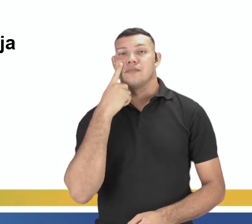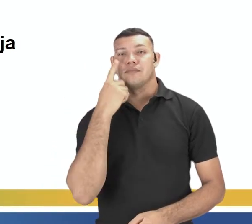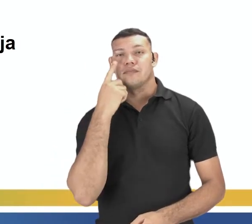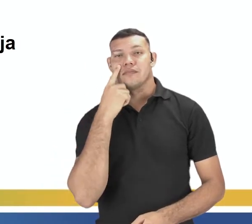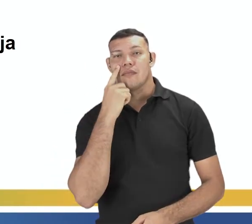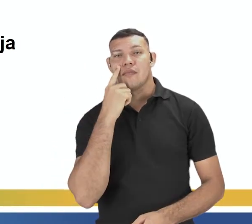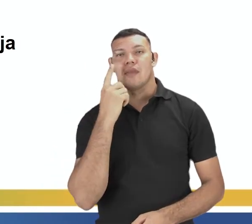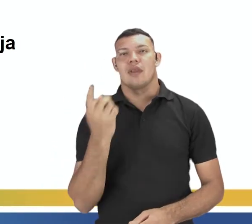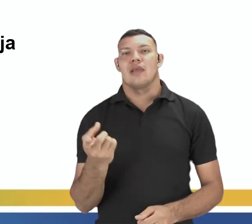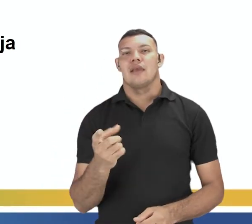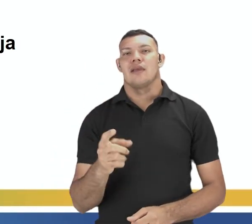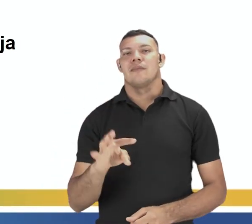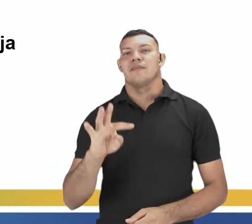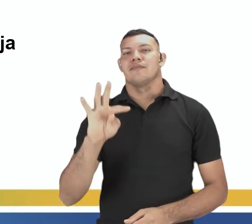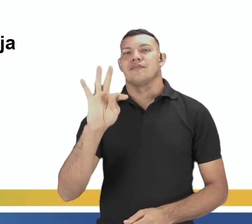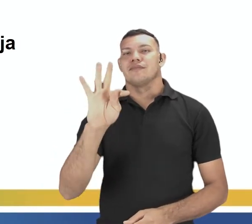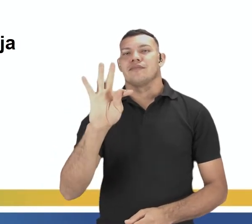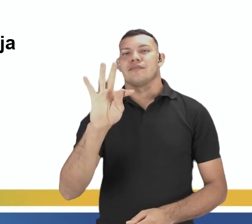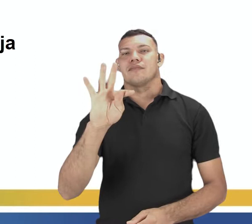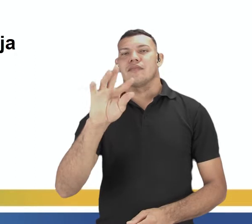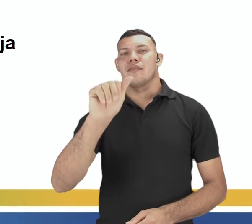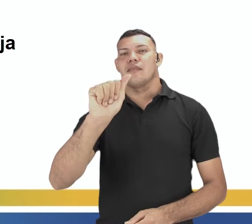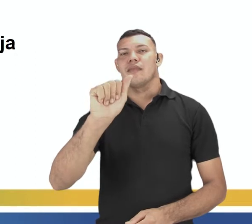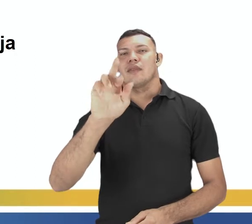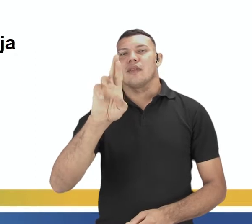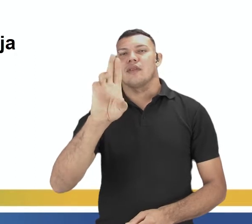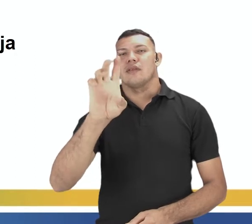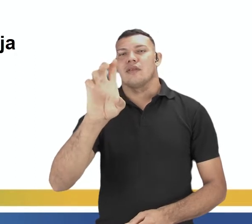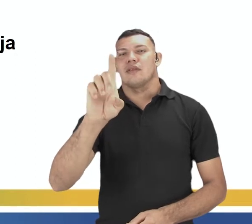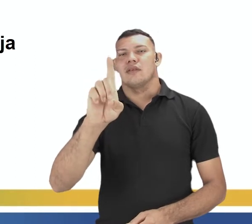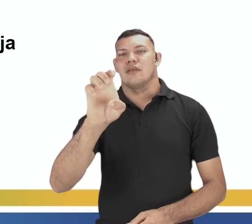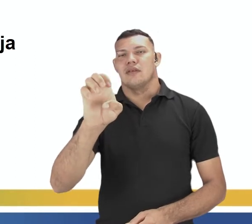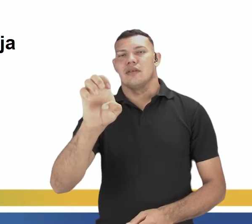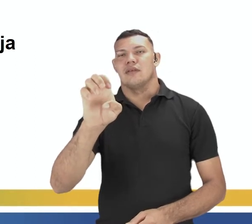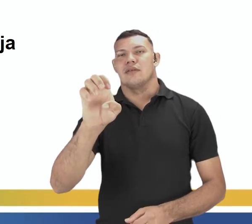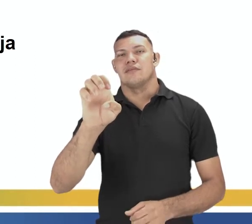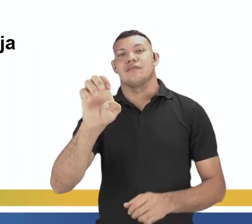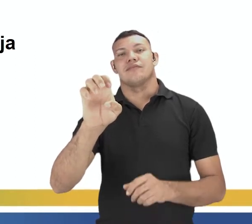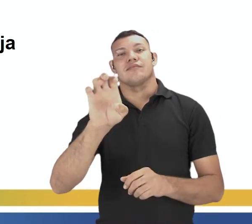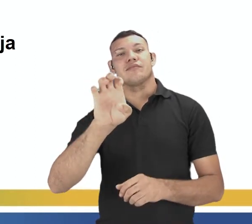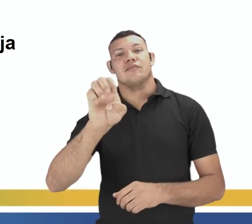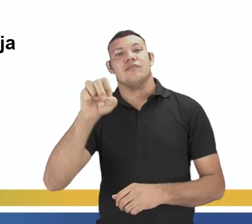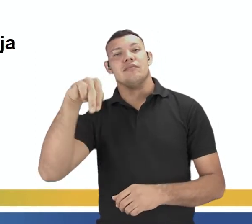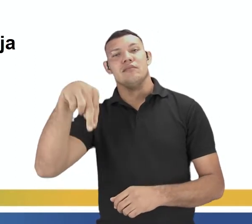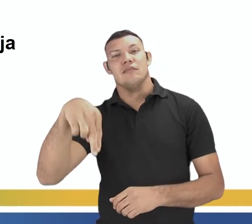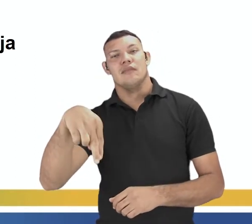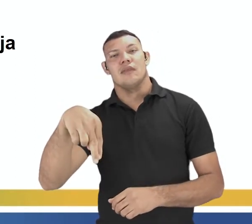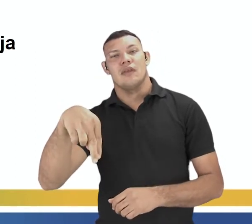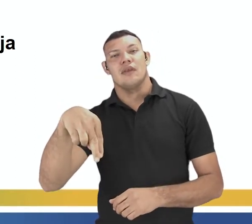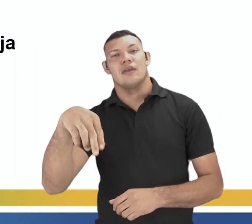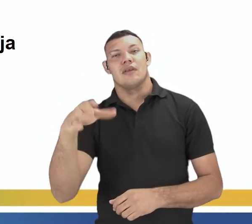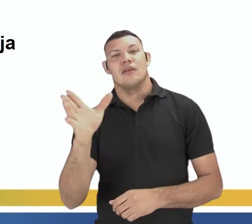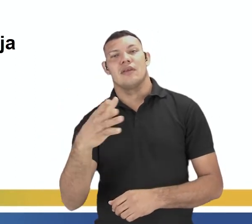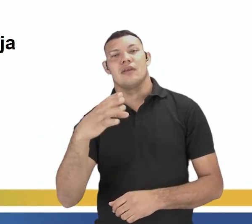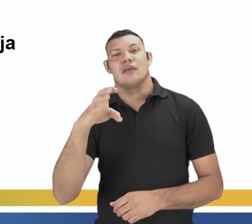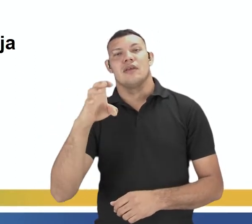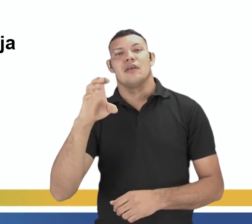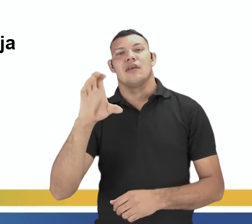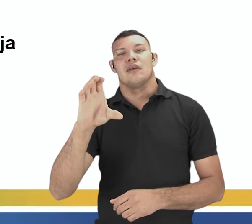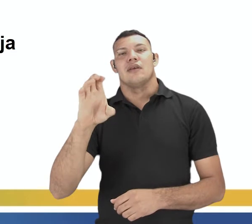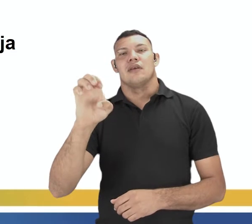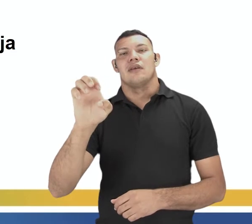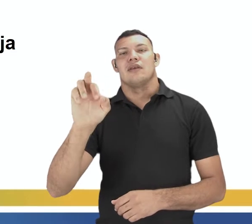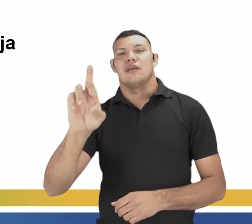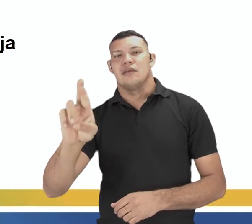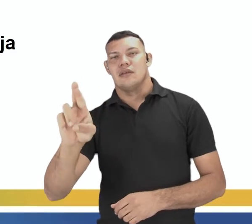E aí nós temos um radical diferente. A derivação imprópria é a mudança da classe de